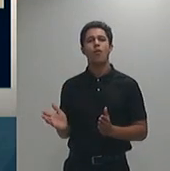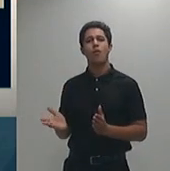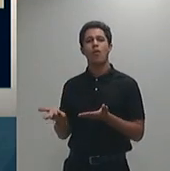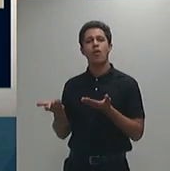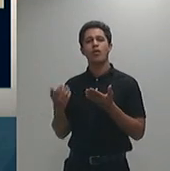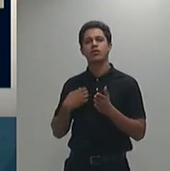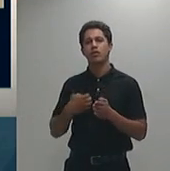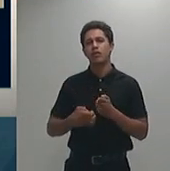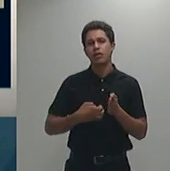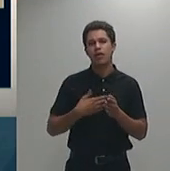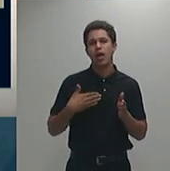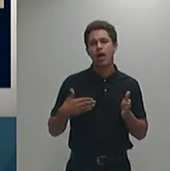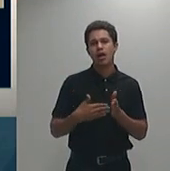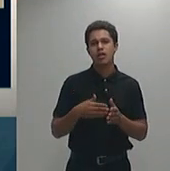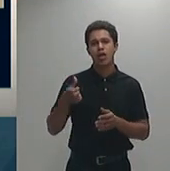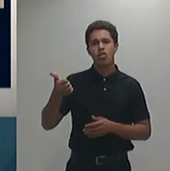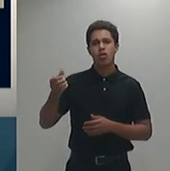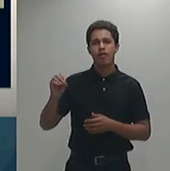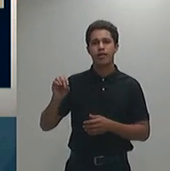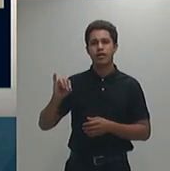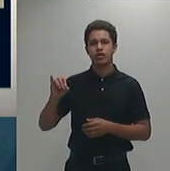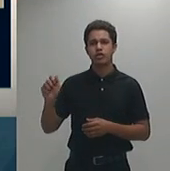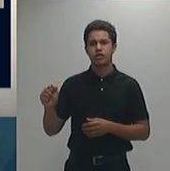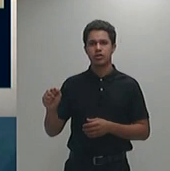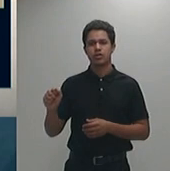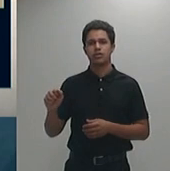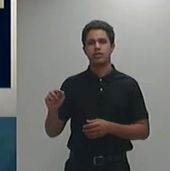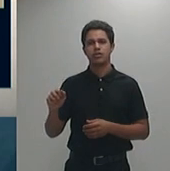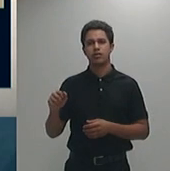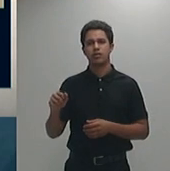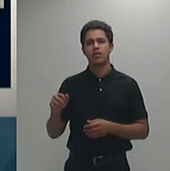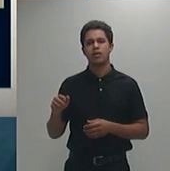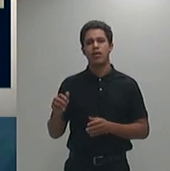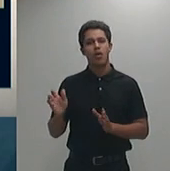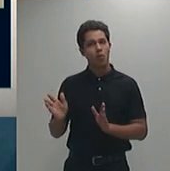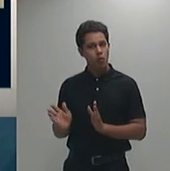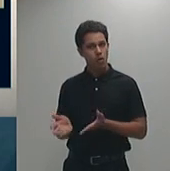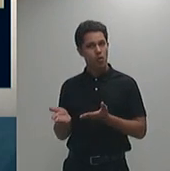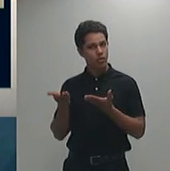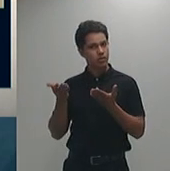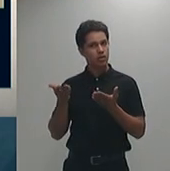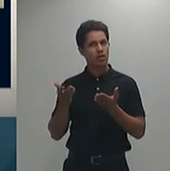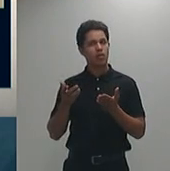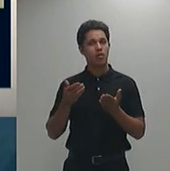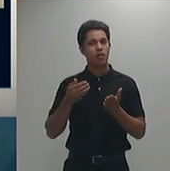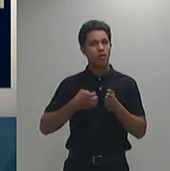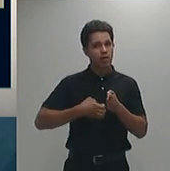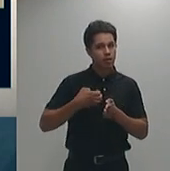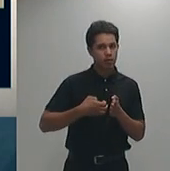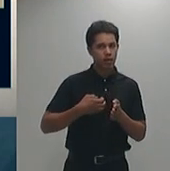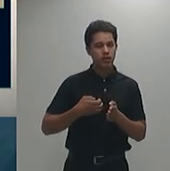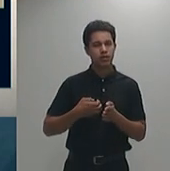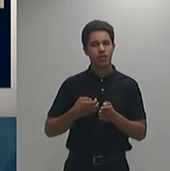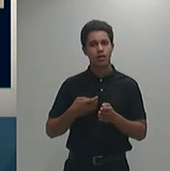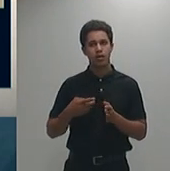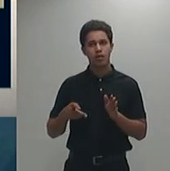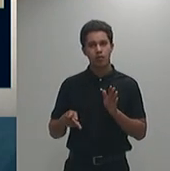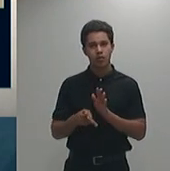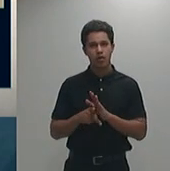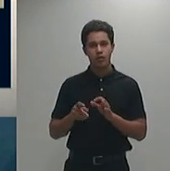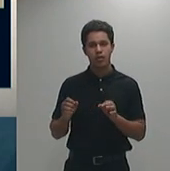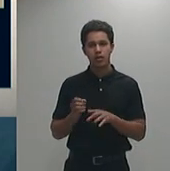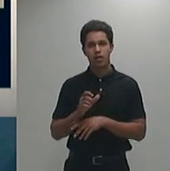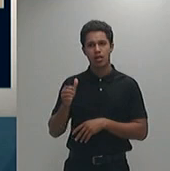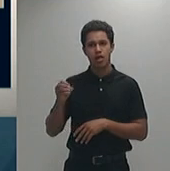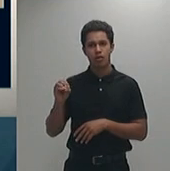90 dias da realização da Olha só termos da Lei promoção pela companhia em até 90 dias da realização da GL de ação